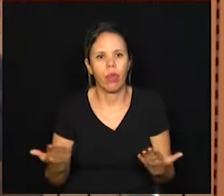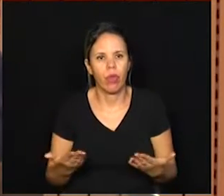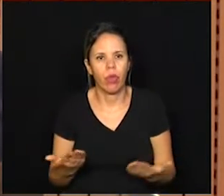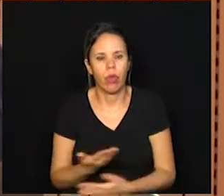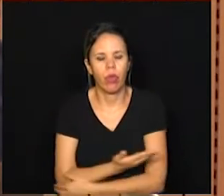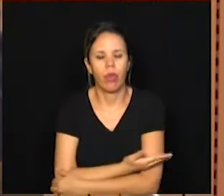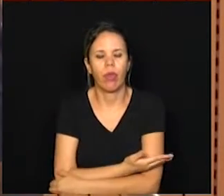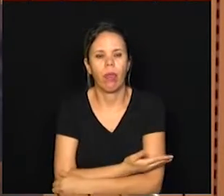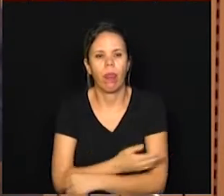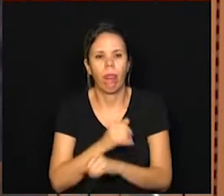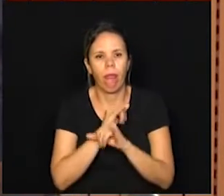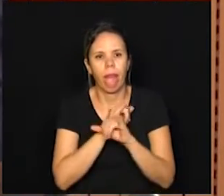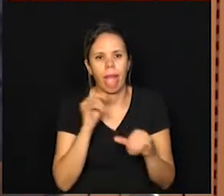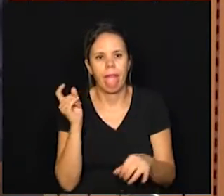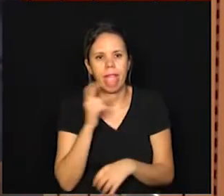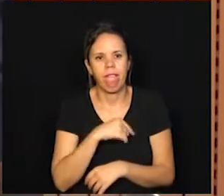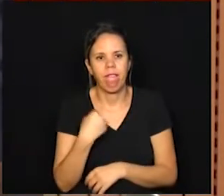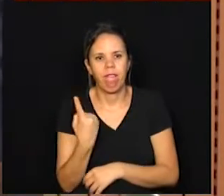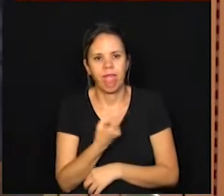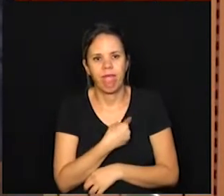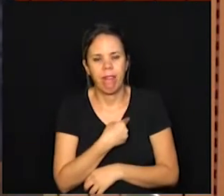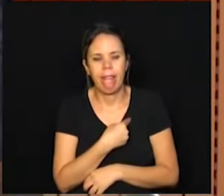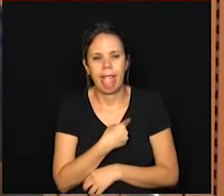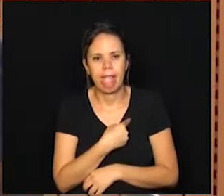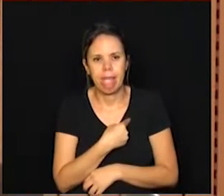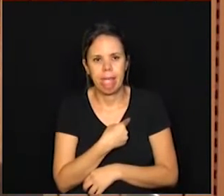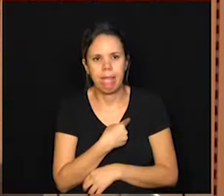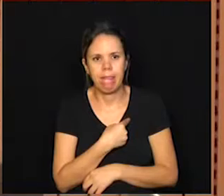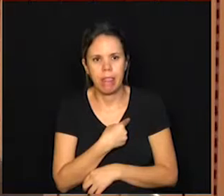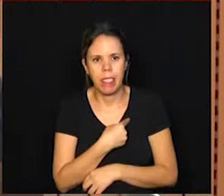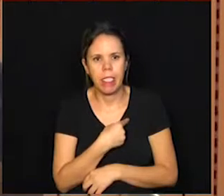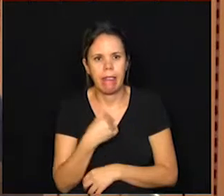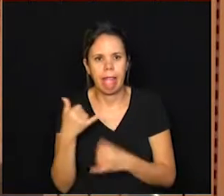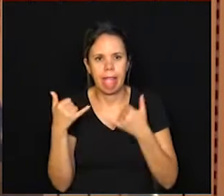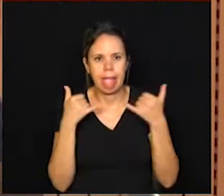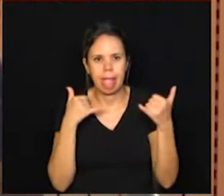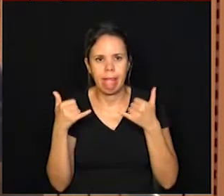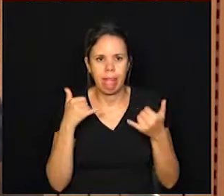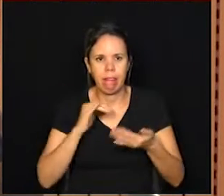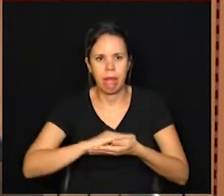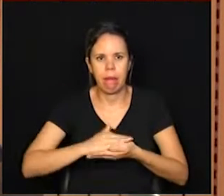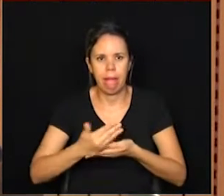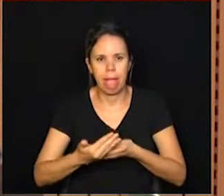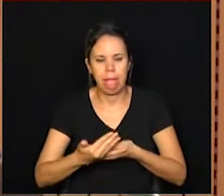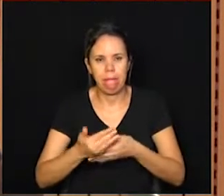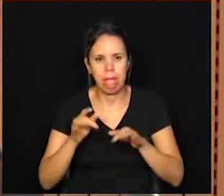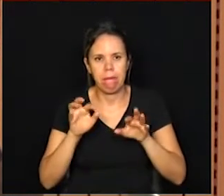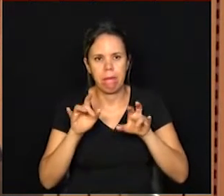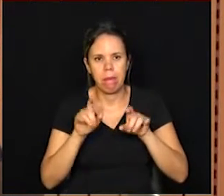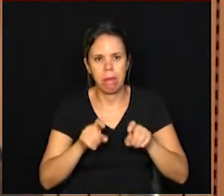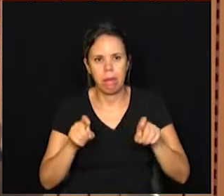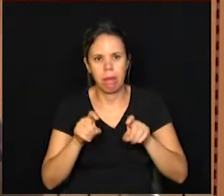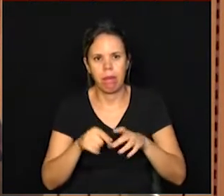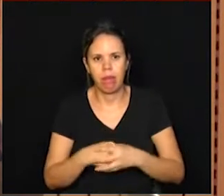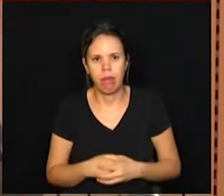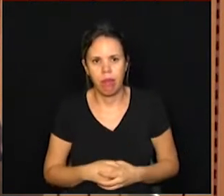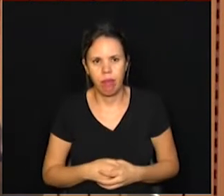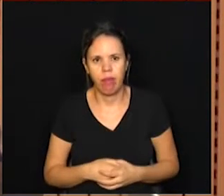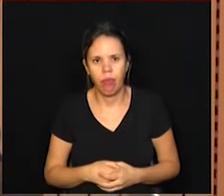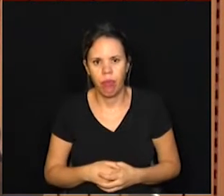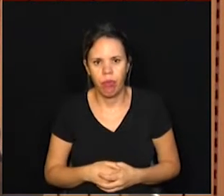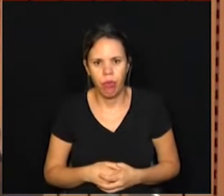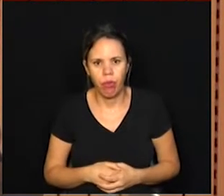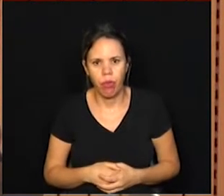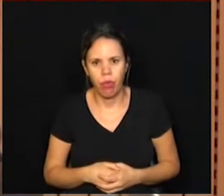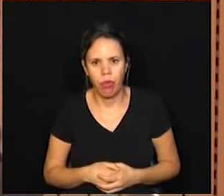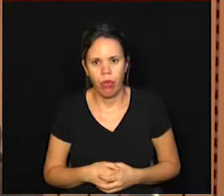fake news, que é o que nós recebemos no celular, ou no notebook, ou no nosso computador, essa fonte,